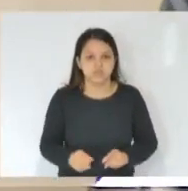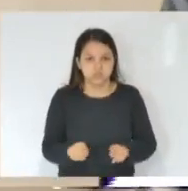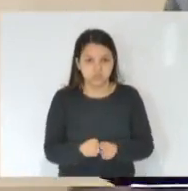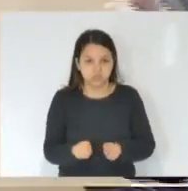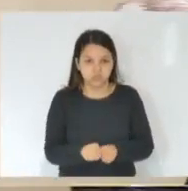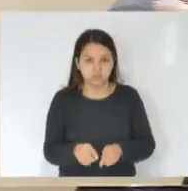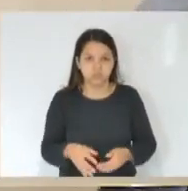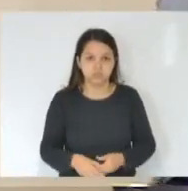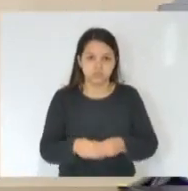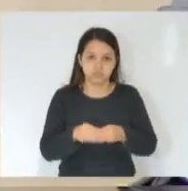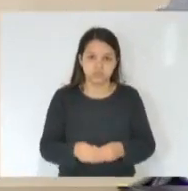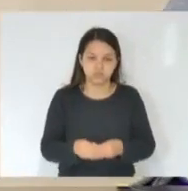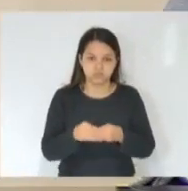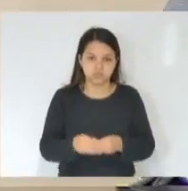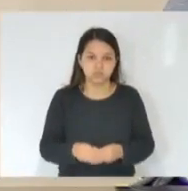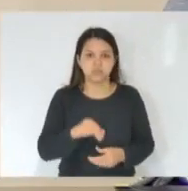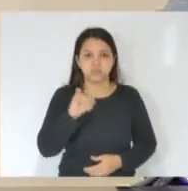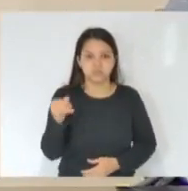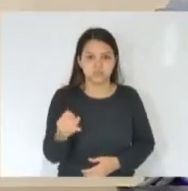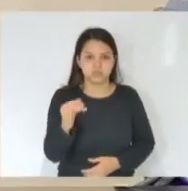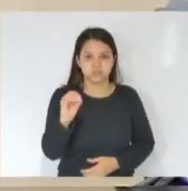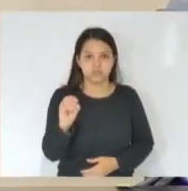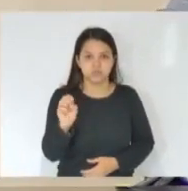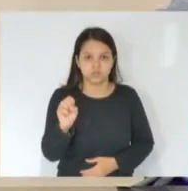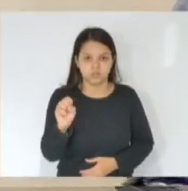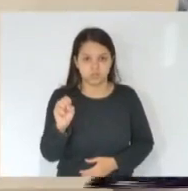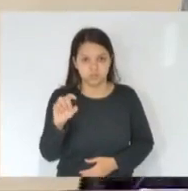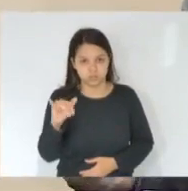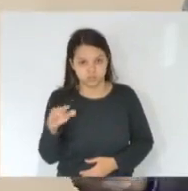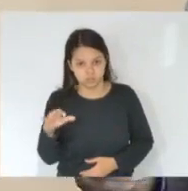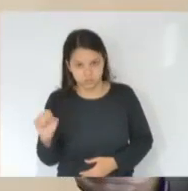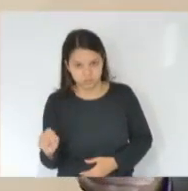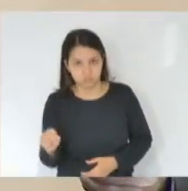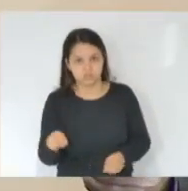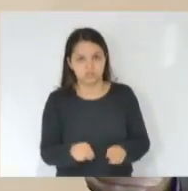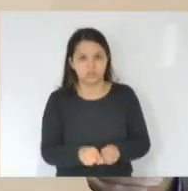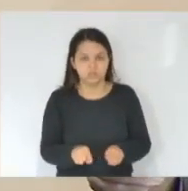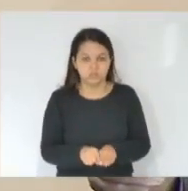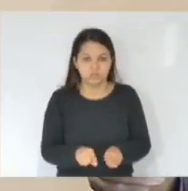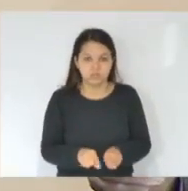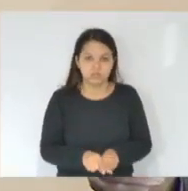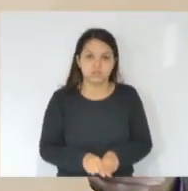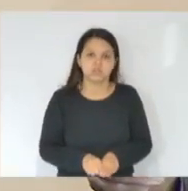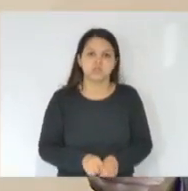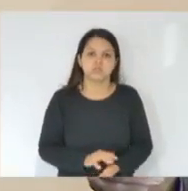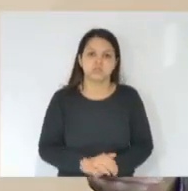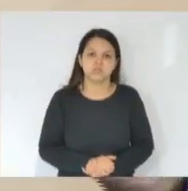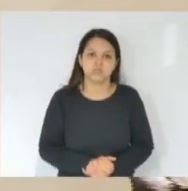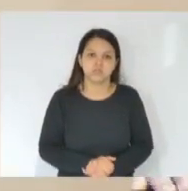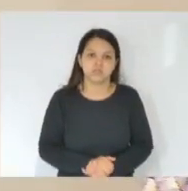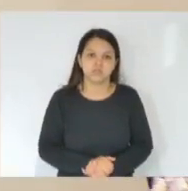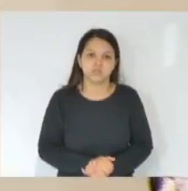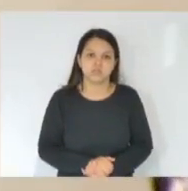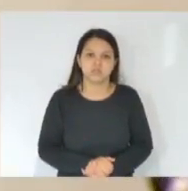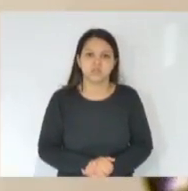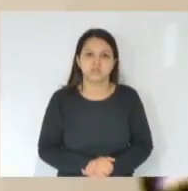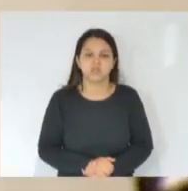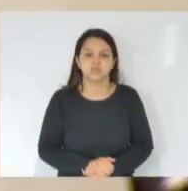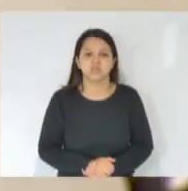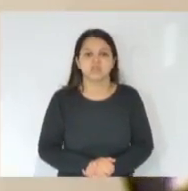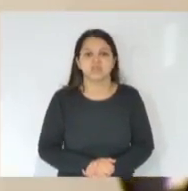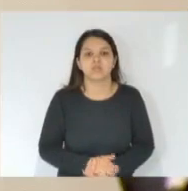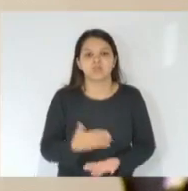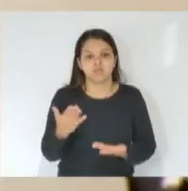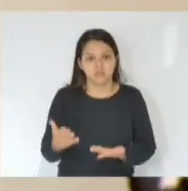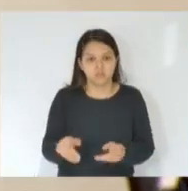cumprimentar ao Sérgio Luiz Macari, ao vereador Zé Bis. Também leve os nossos cumprimentos ao prefeito